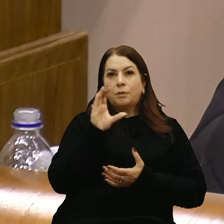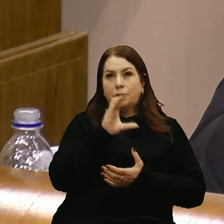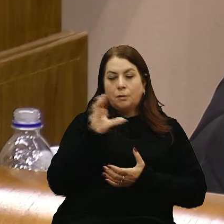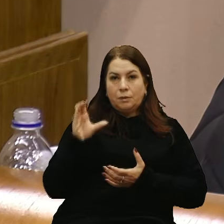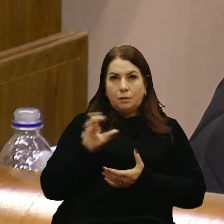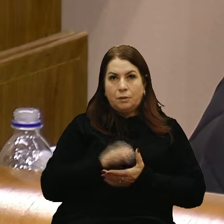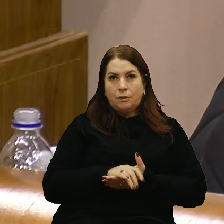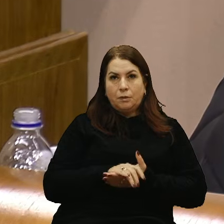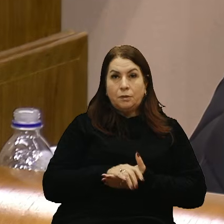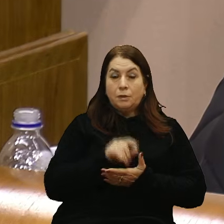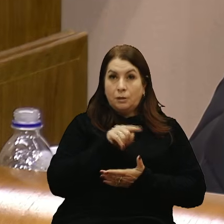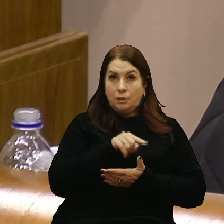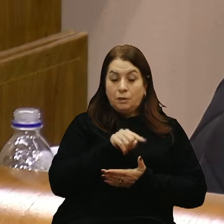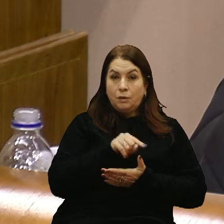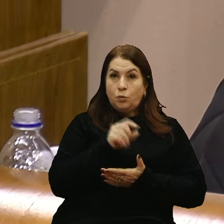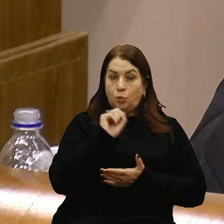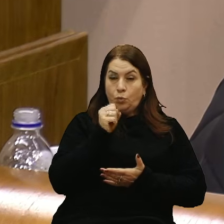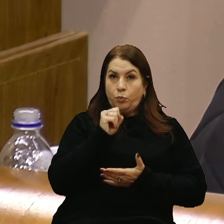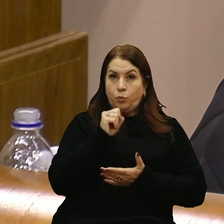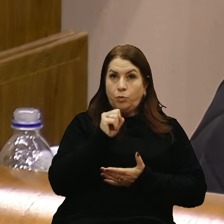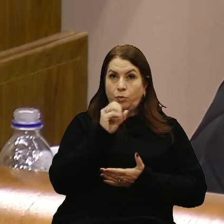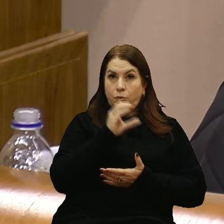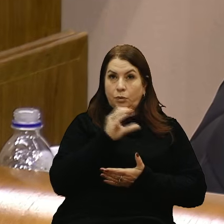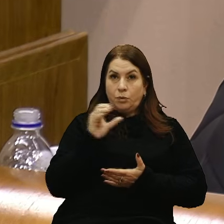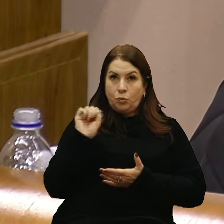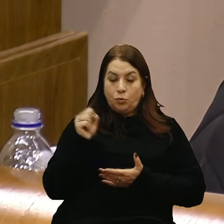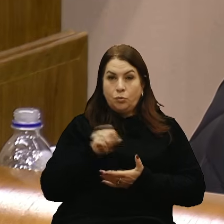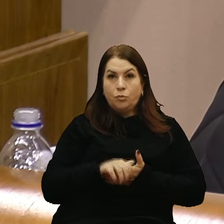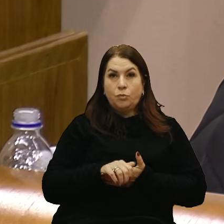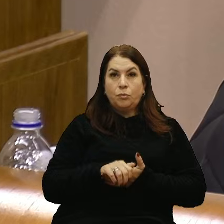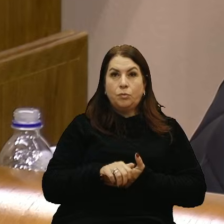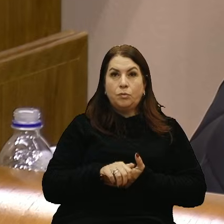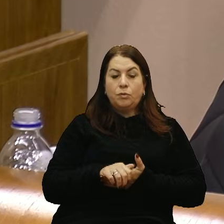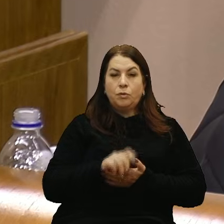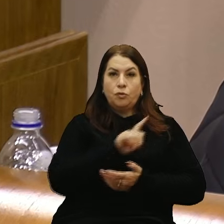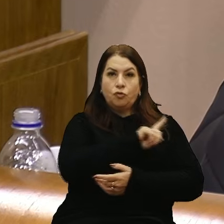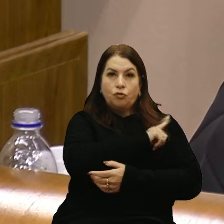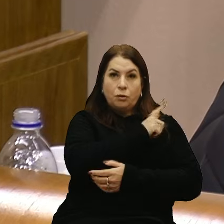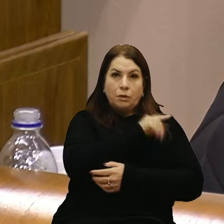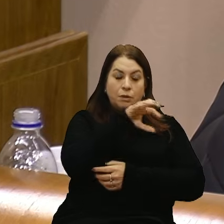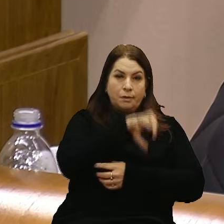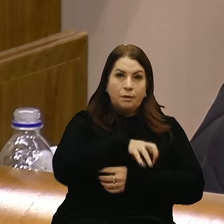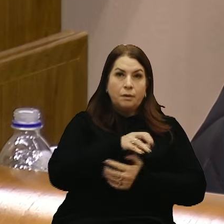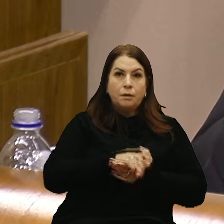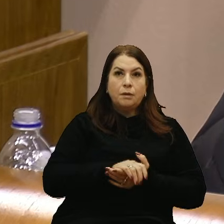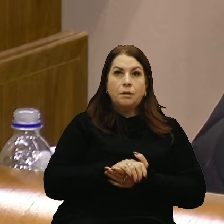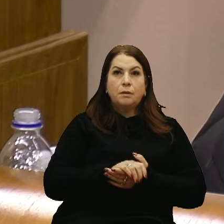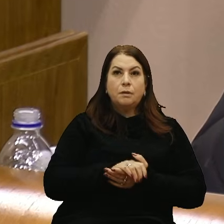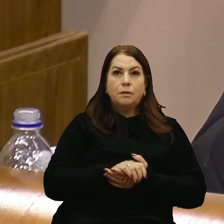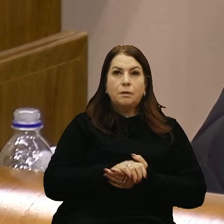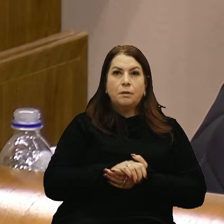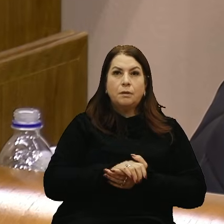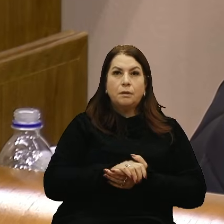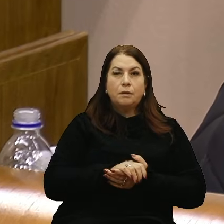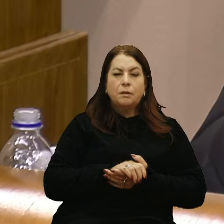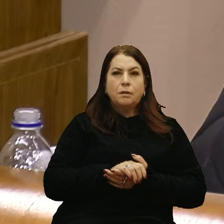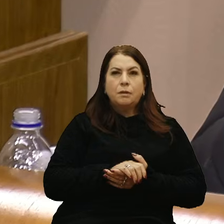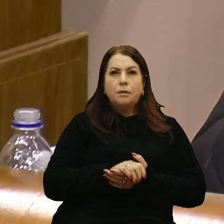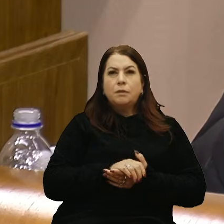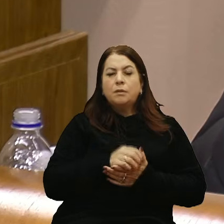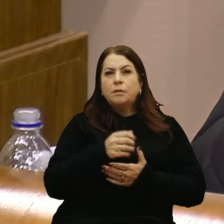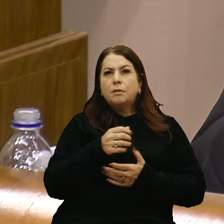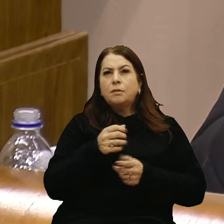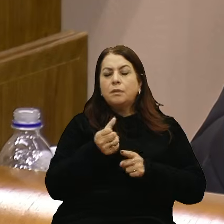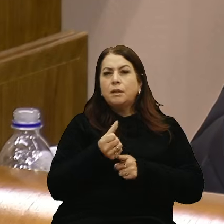CCs, dos quais 8 CC8, que são gerentes de área, e o restante são CC6,